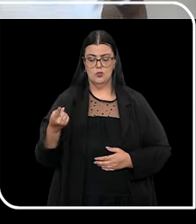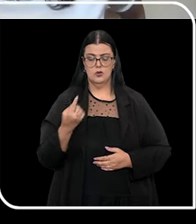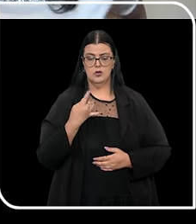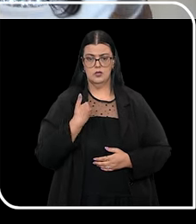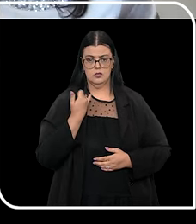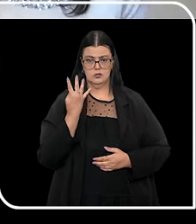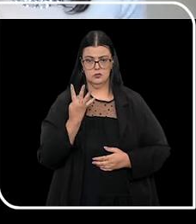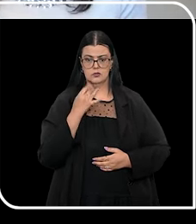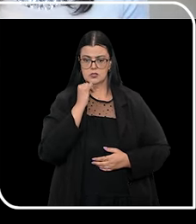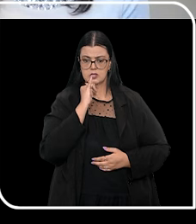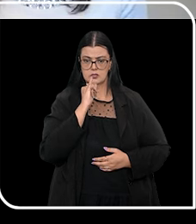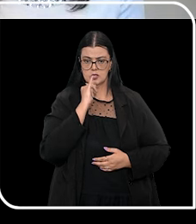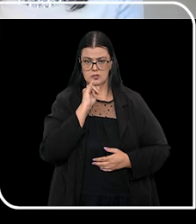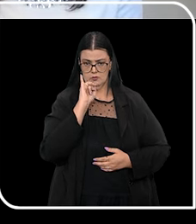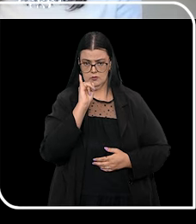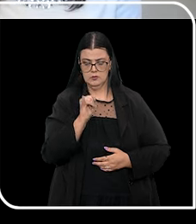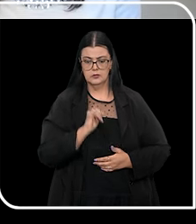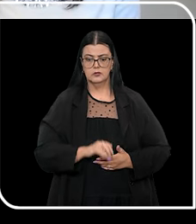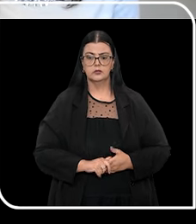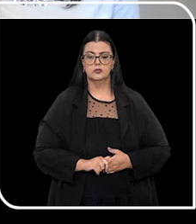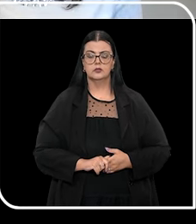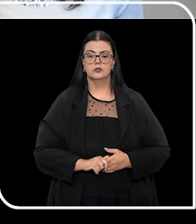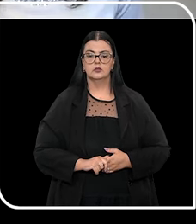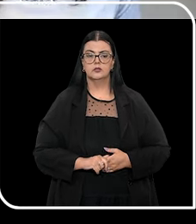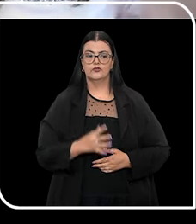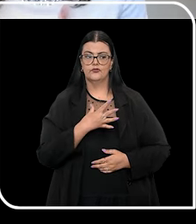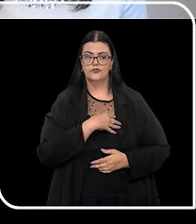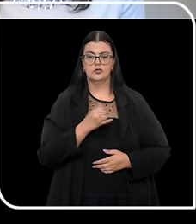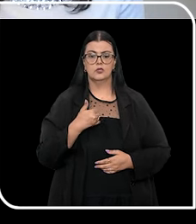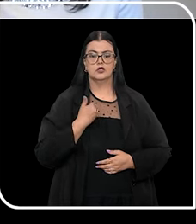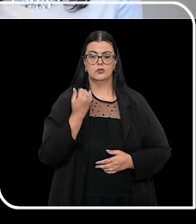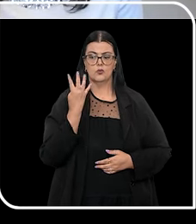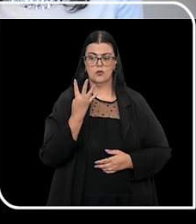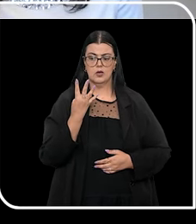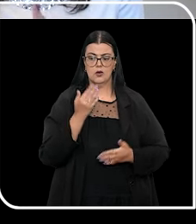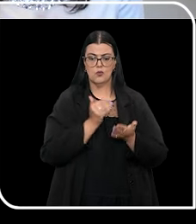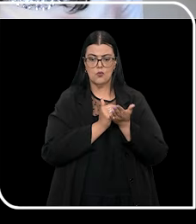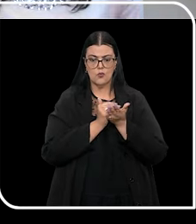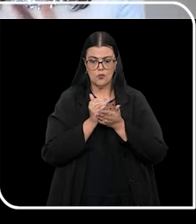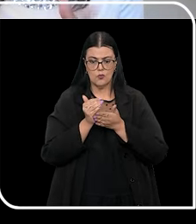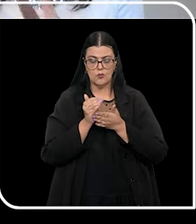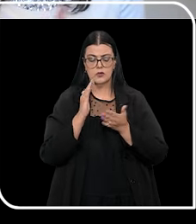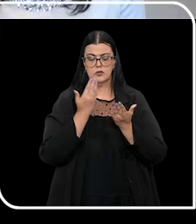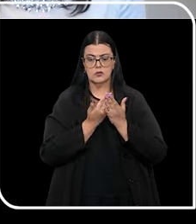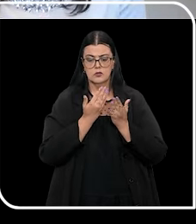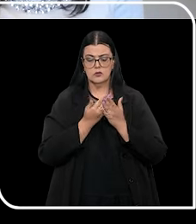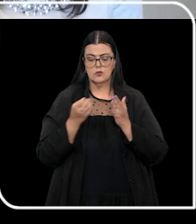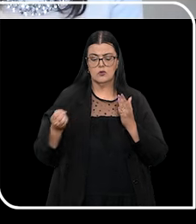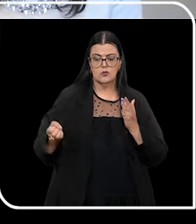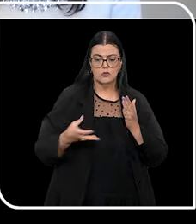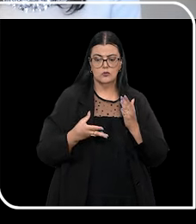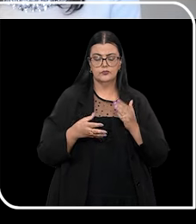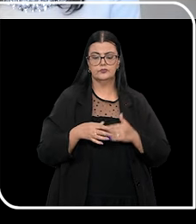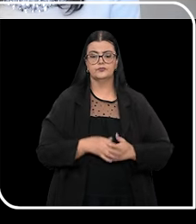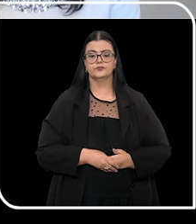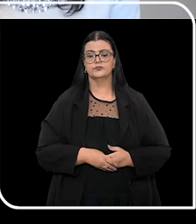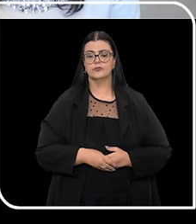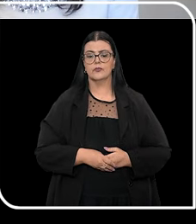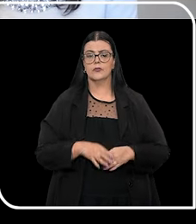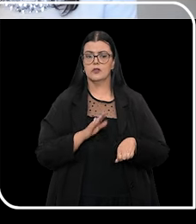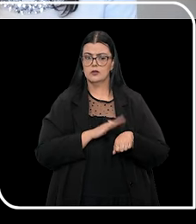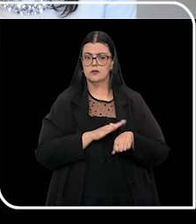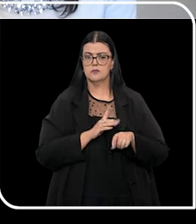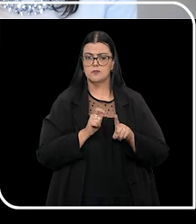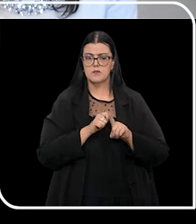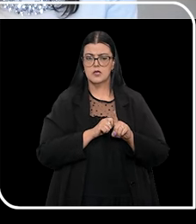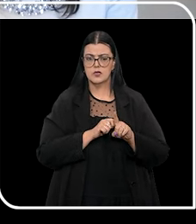anos e dar um exemplo para vocês que eu essa minha filha de 4 anos começou esse ano numa nova escola né E nesse